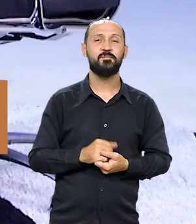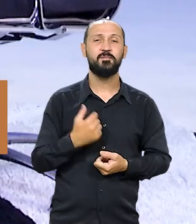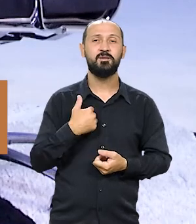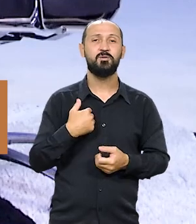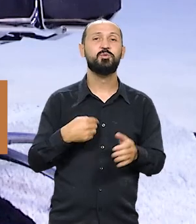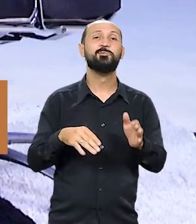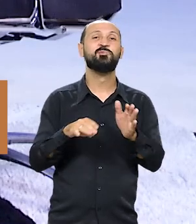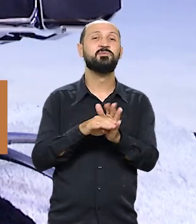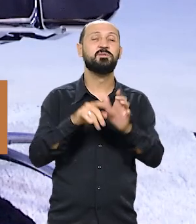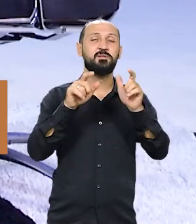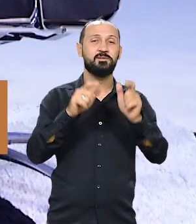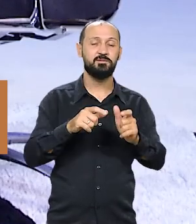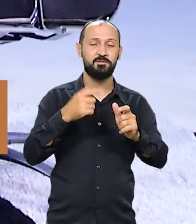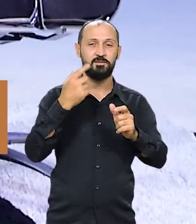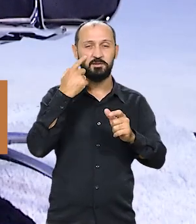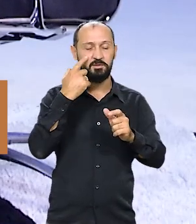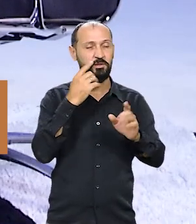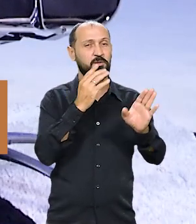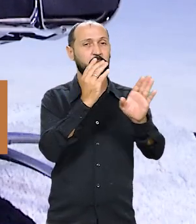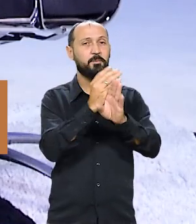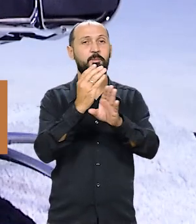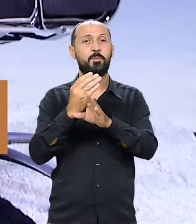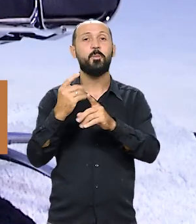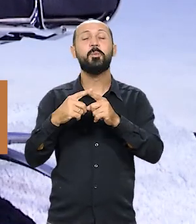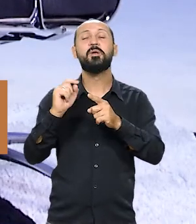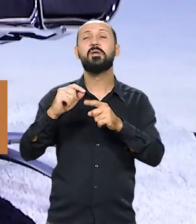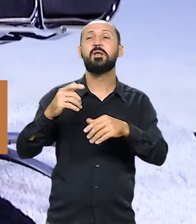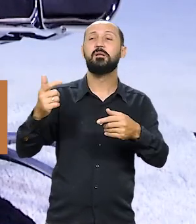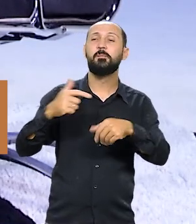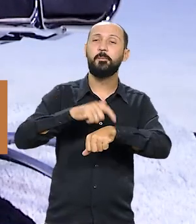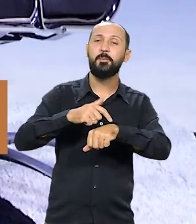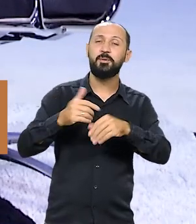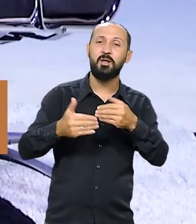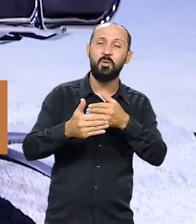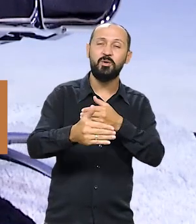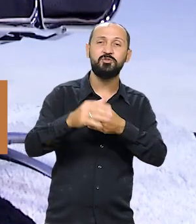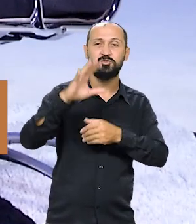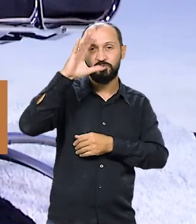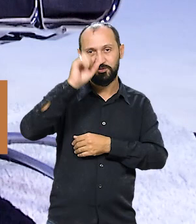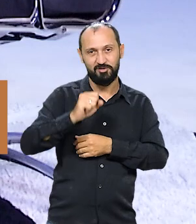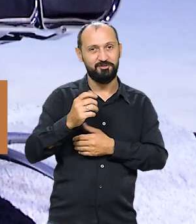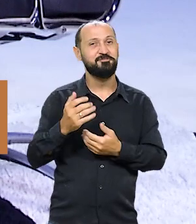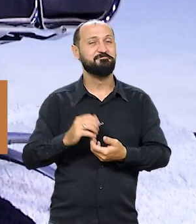né, chegar a esses diagnósticos, por que a gente não resolve?